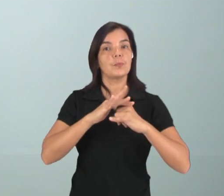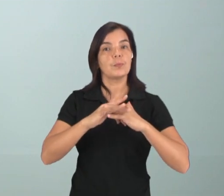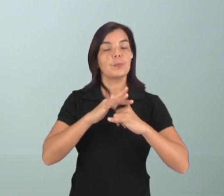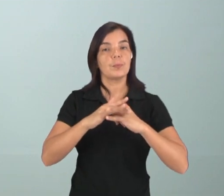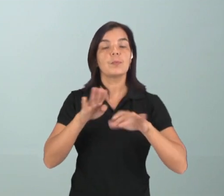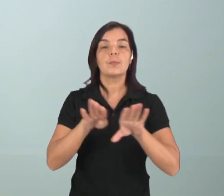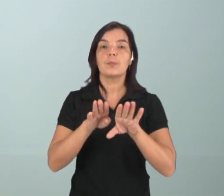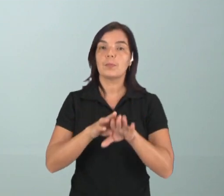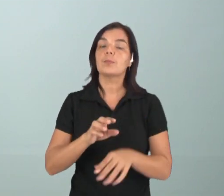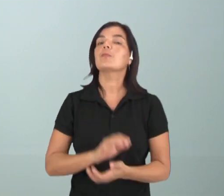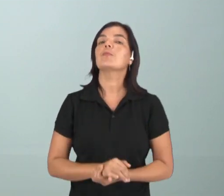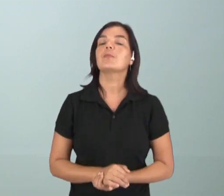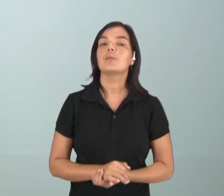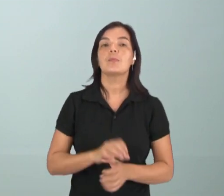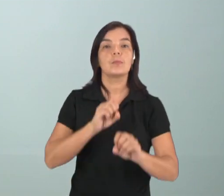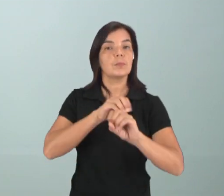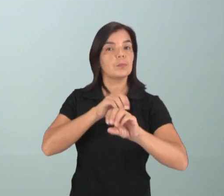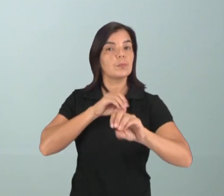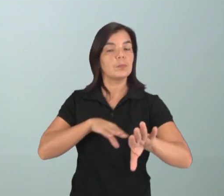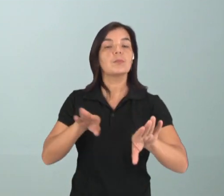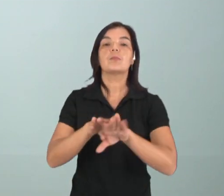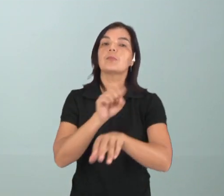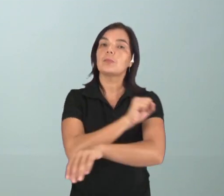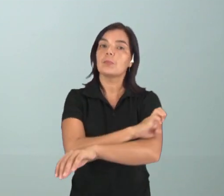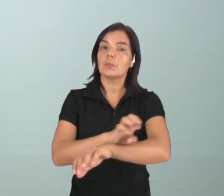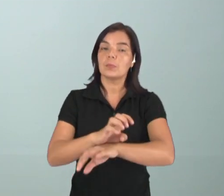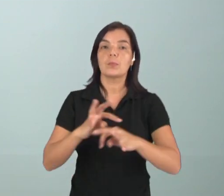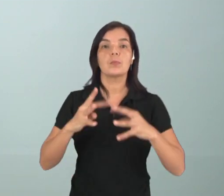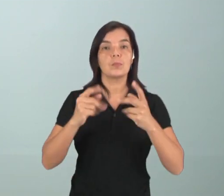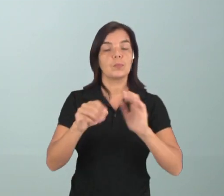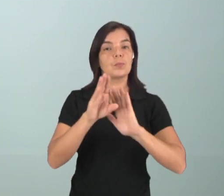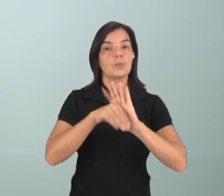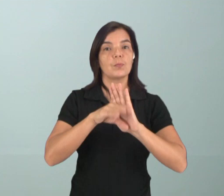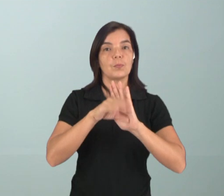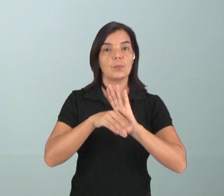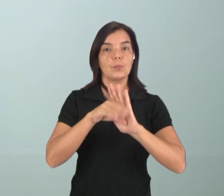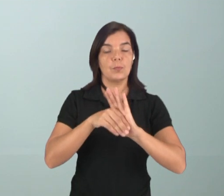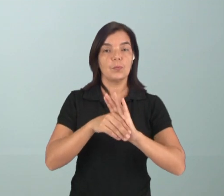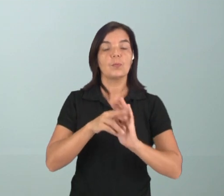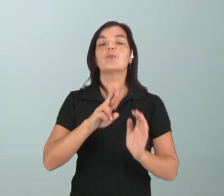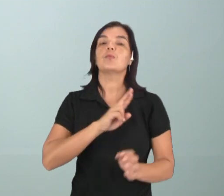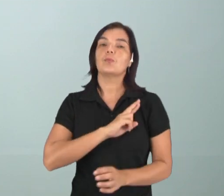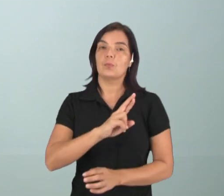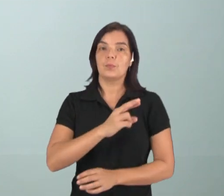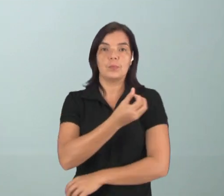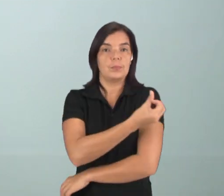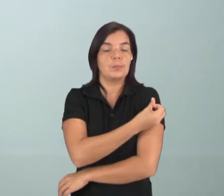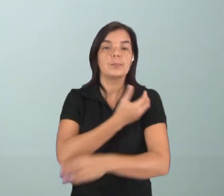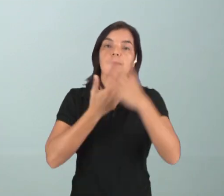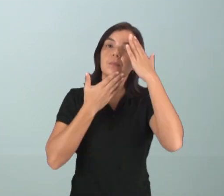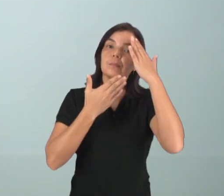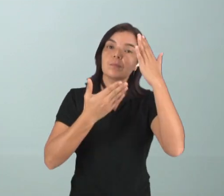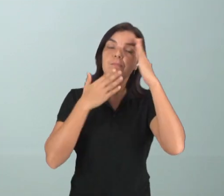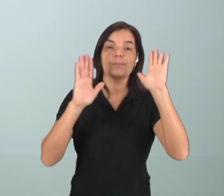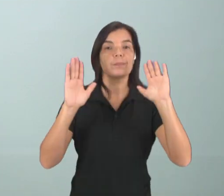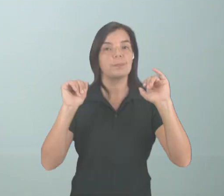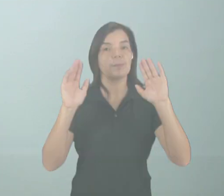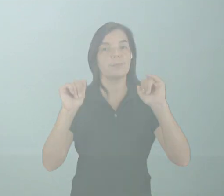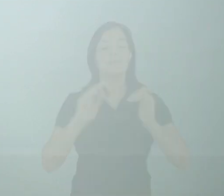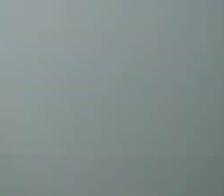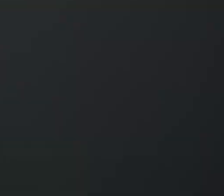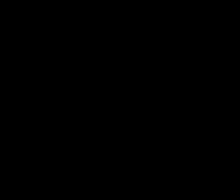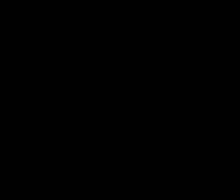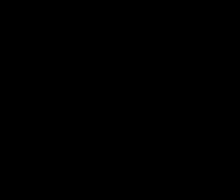né, Web Aulas EAD CE, e tem acesso ao conteúdo do ensino religioso 6º ano. Muito obrigado e um tchau.